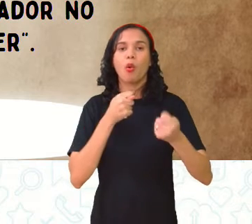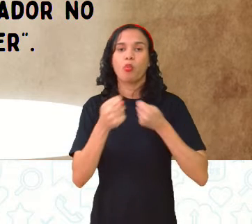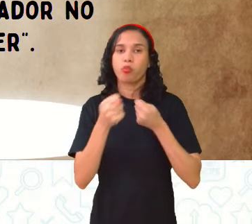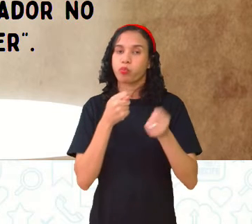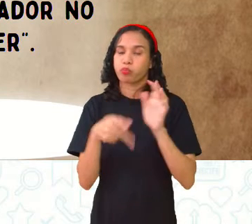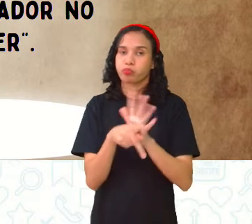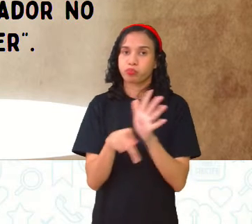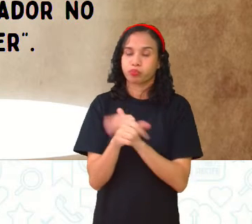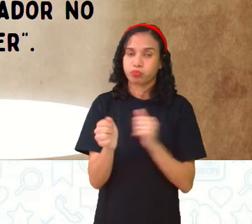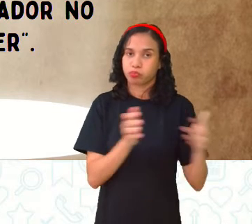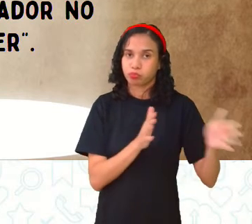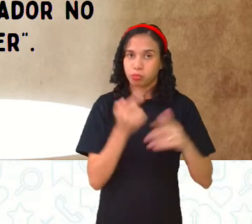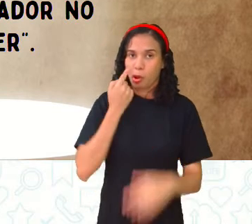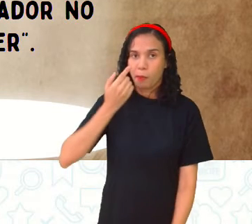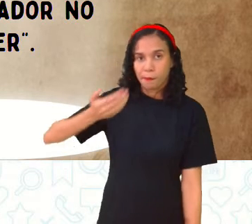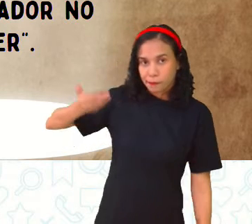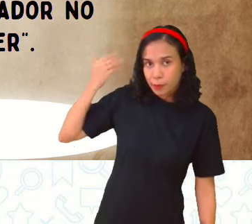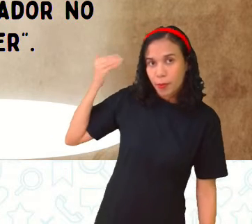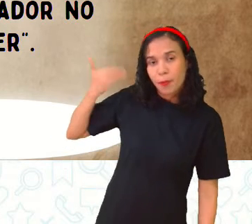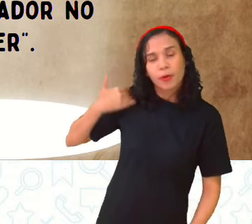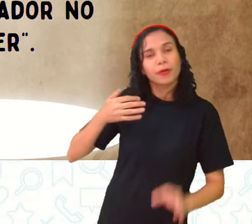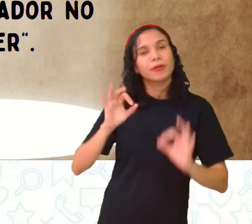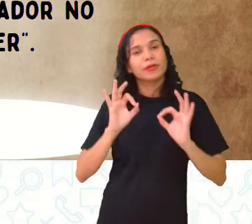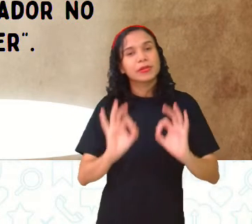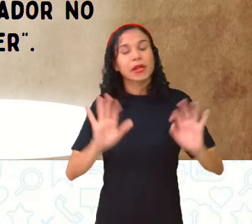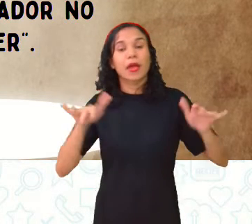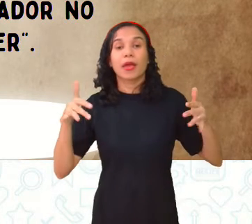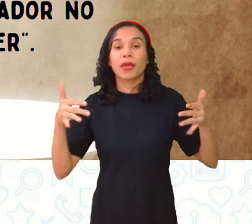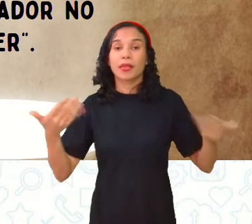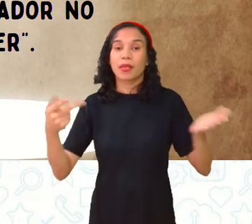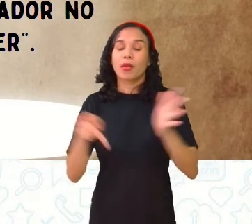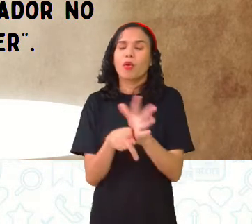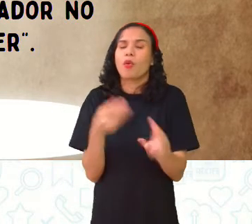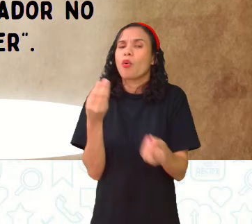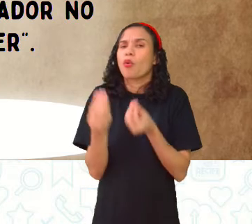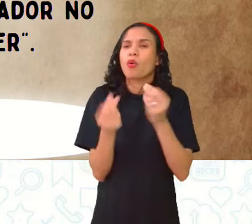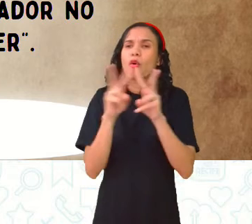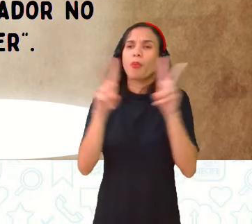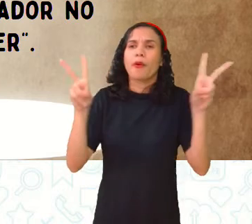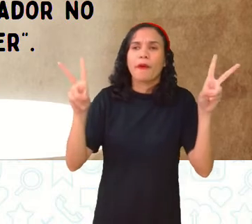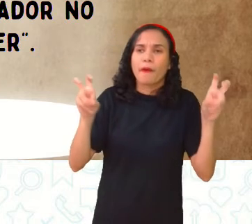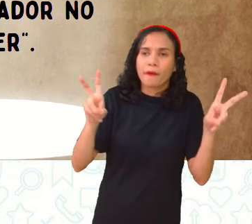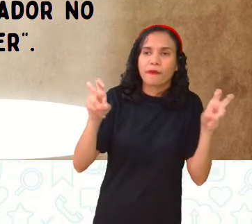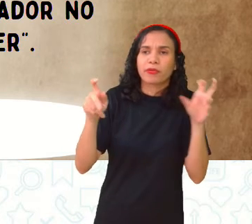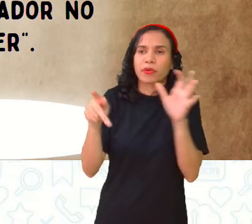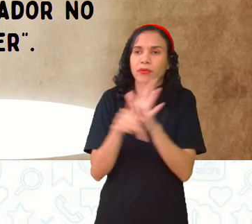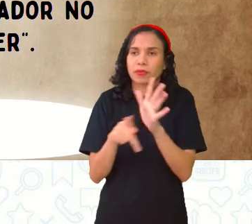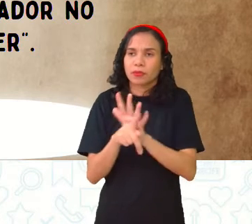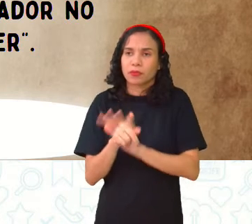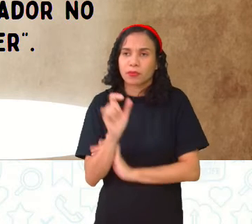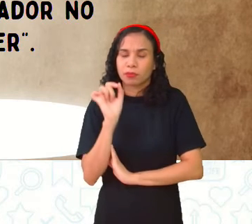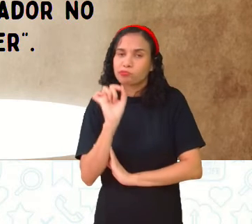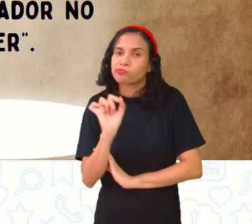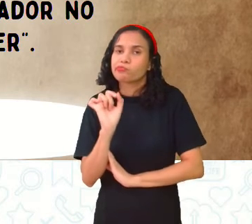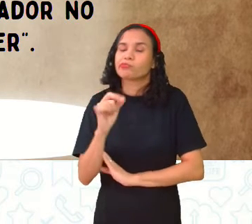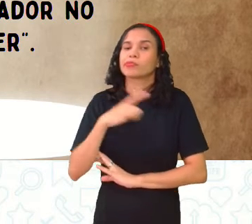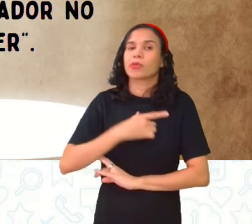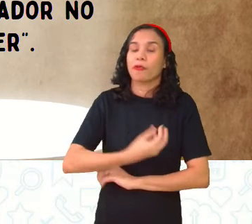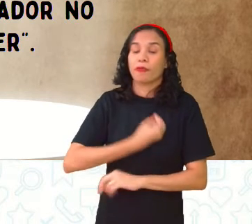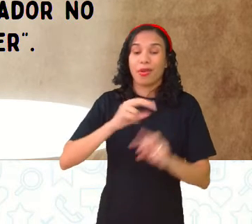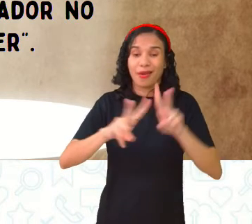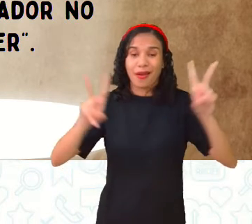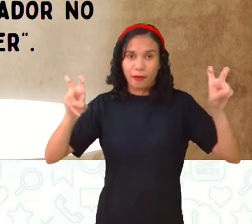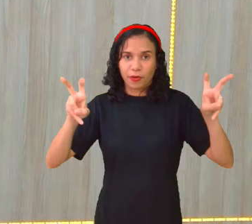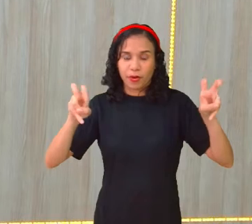economia daquele período, certo? Então, qual era a frase famosa que existia, né? A gente falou aqui que esses